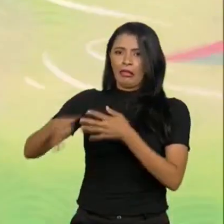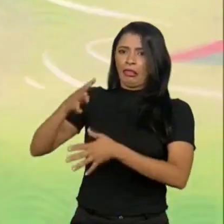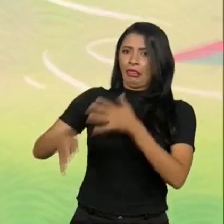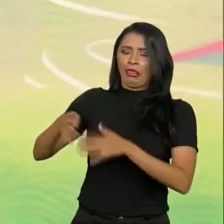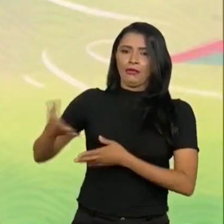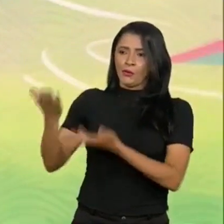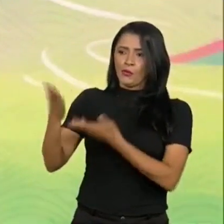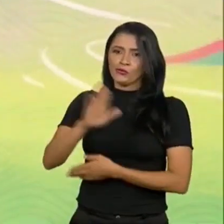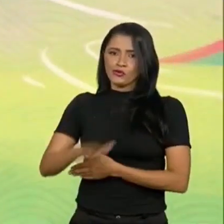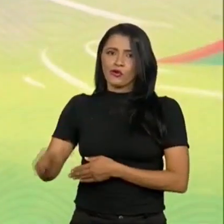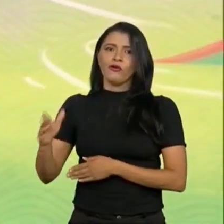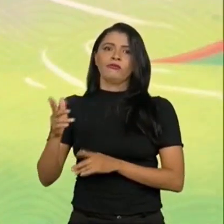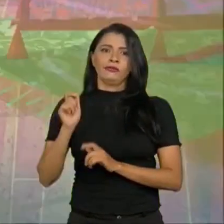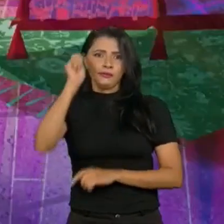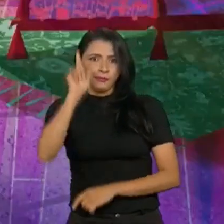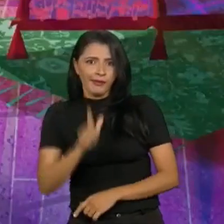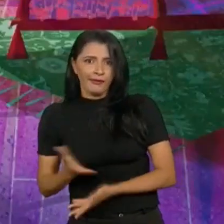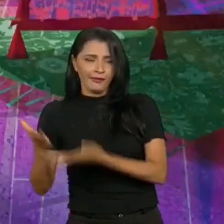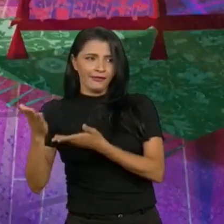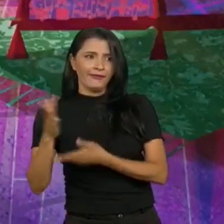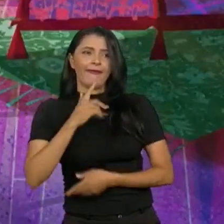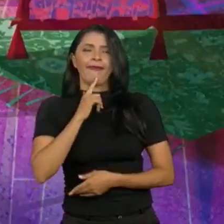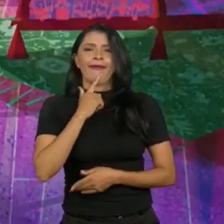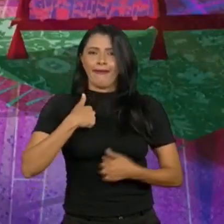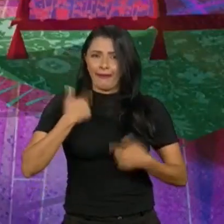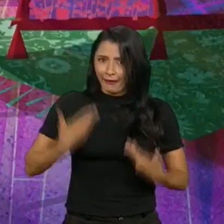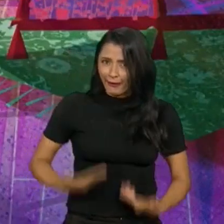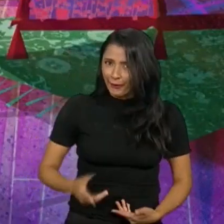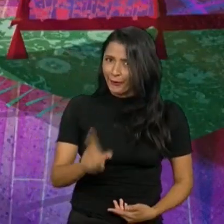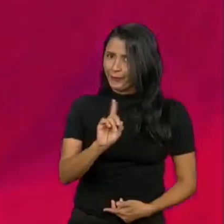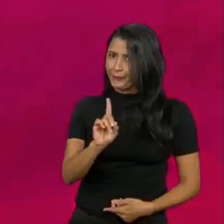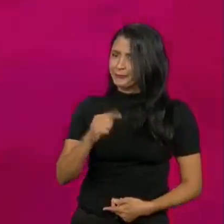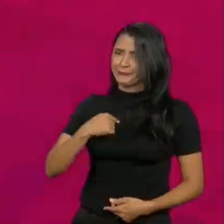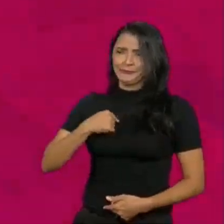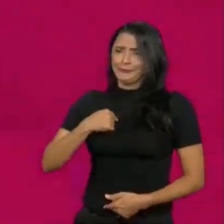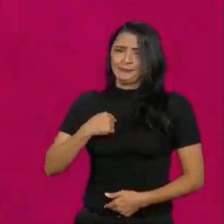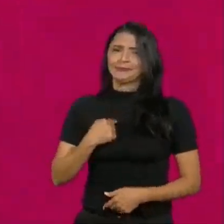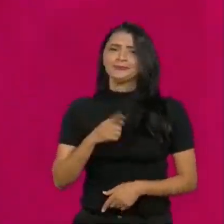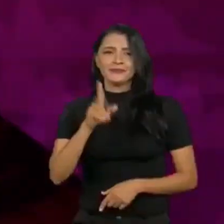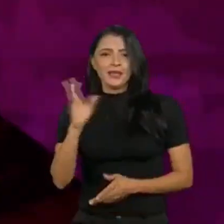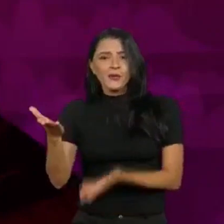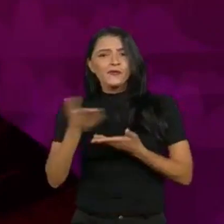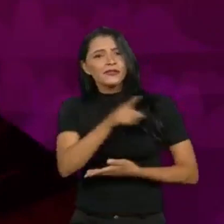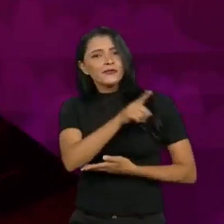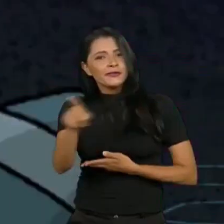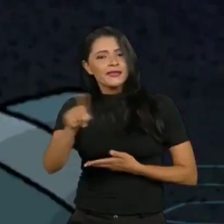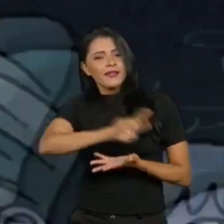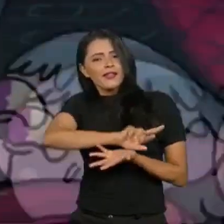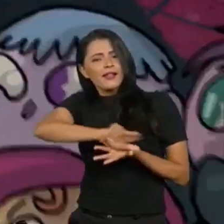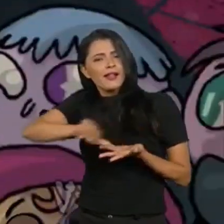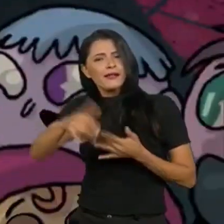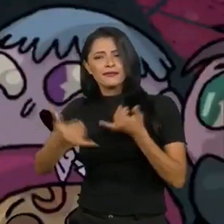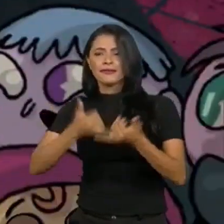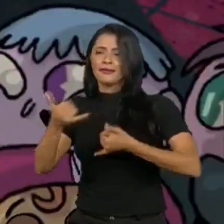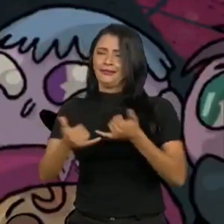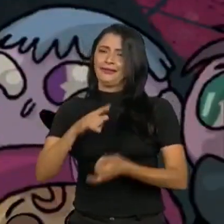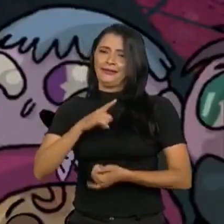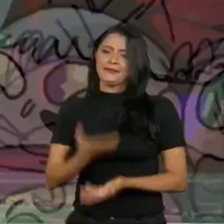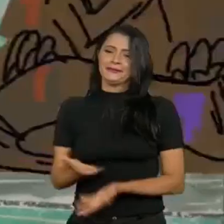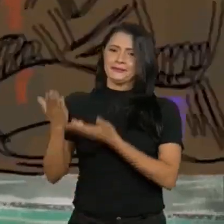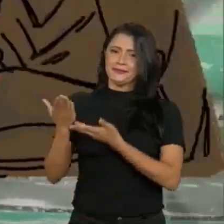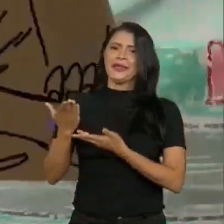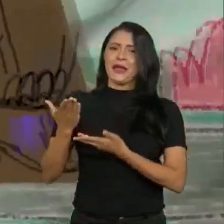um garotinho levado. Até parece. Eu? E te convidam para muitas brincadeiras. Pepe